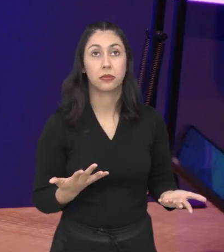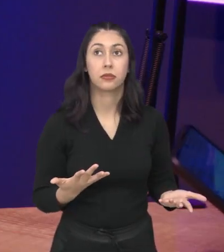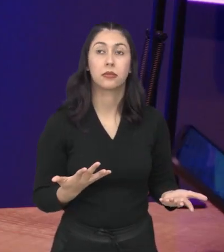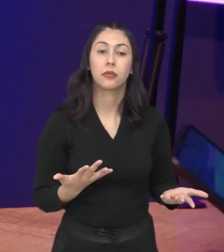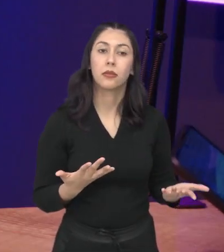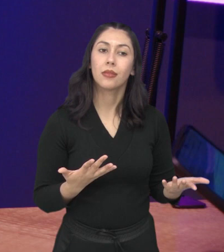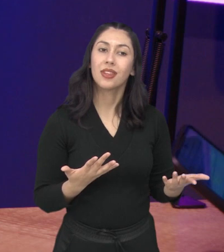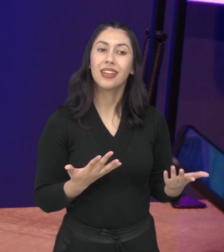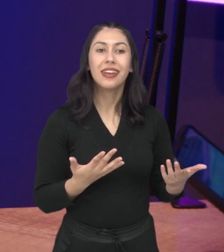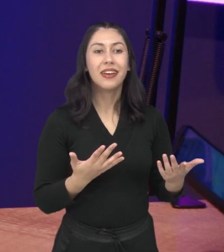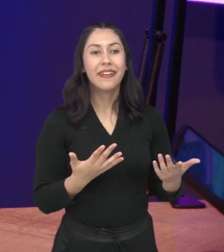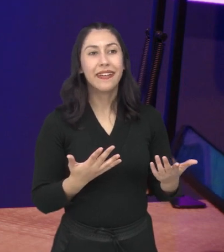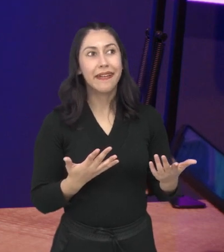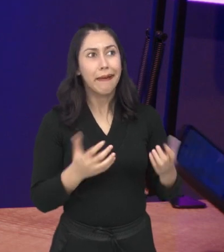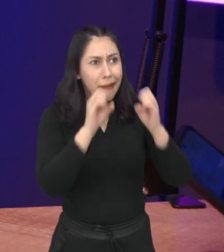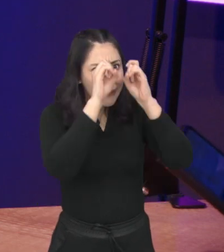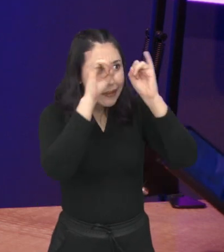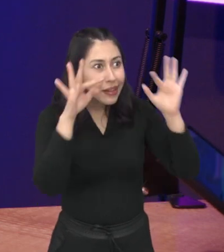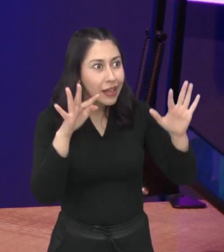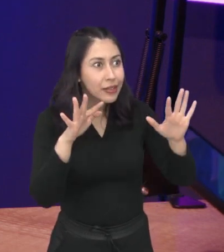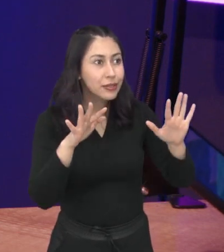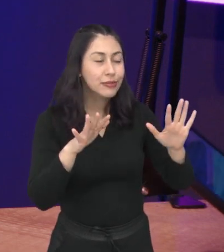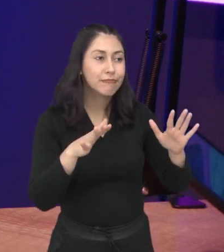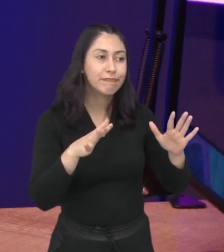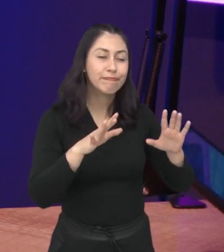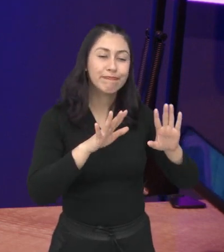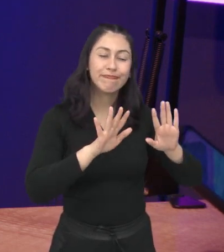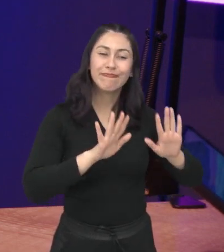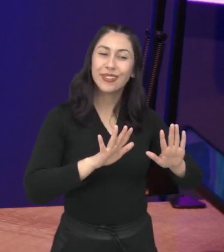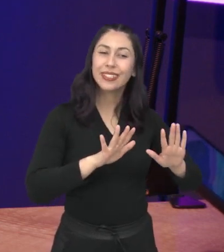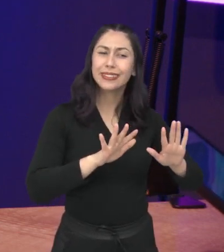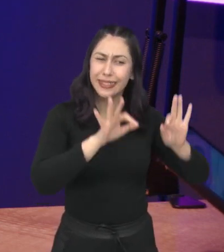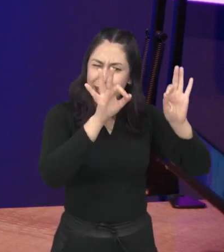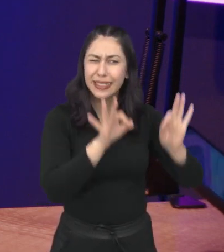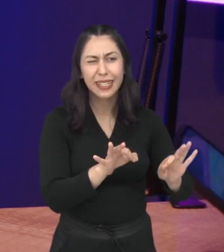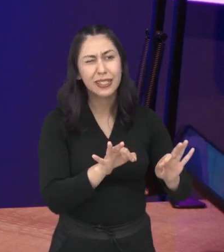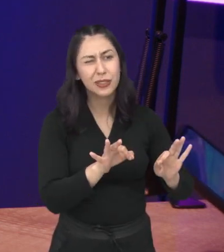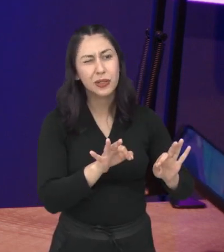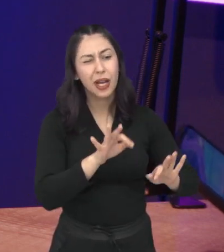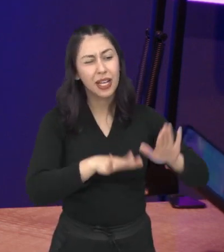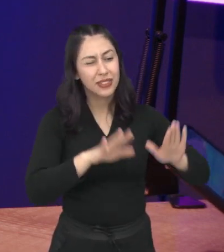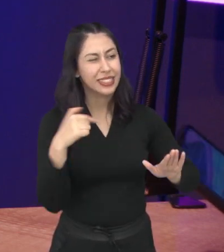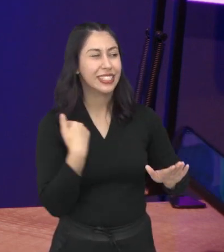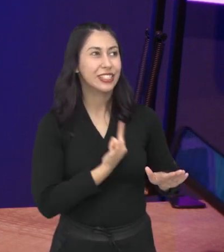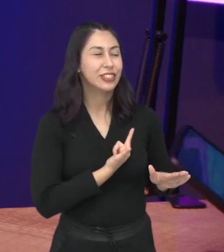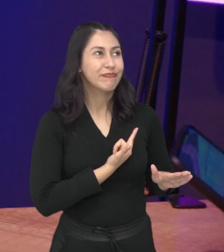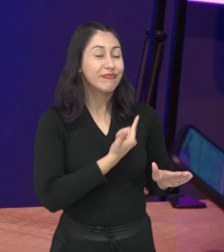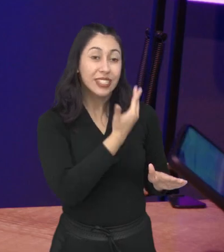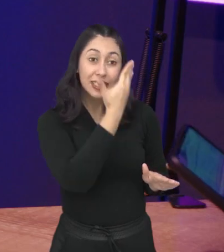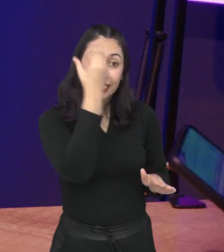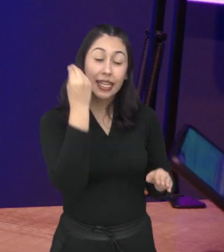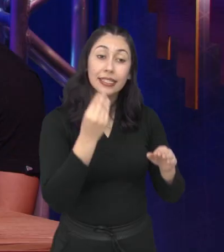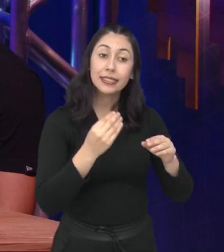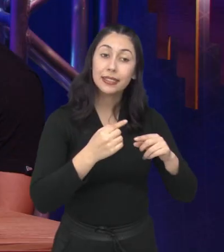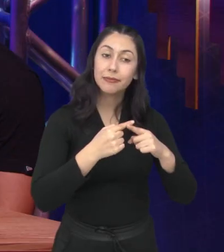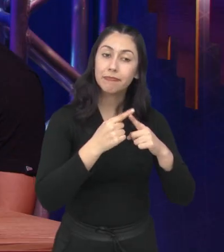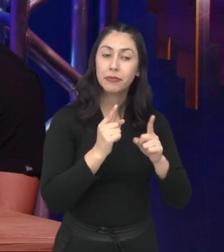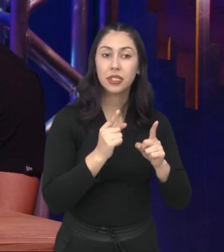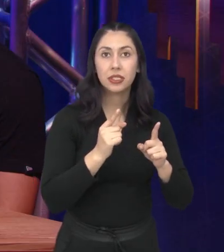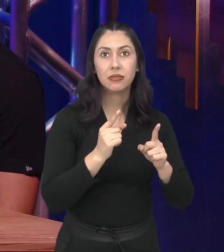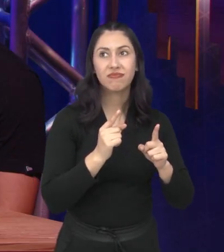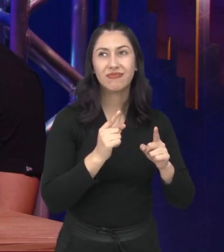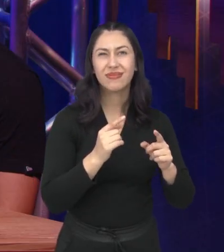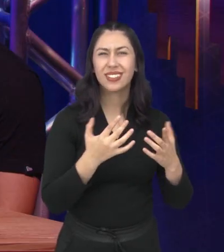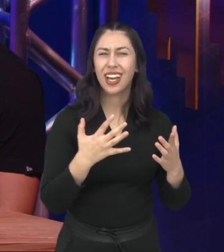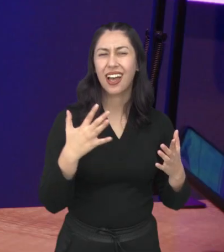é uma coisa meio óbvia, mas que faz muito sentido quando você para pra prestar atenção, e pode ser que a gente esqueça no dia a dia, que às vezes a gente se sente